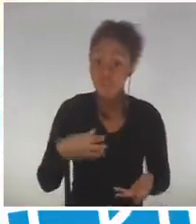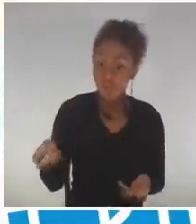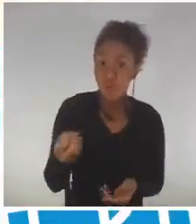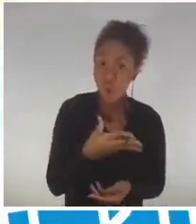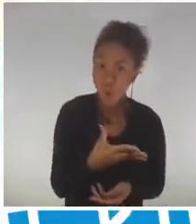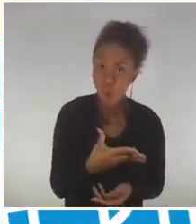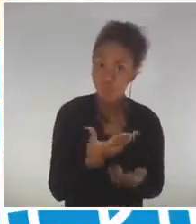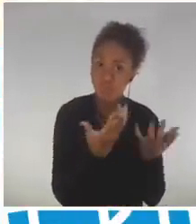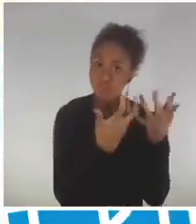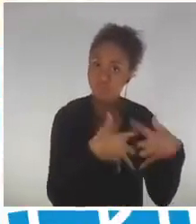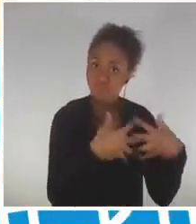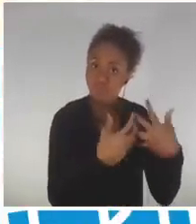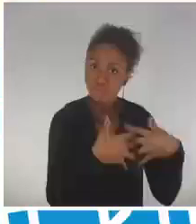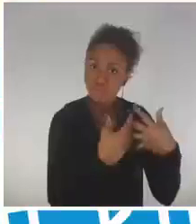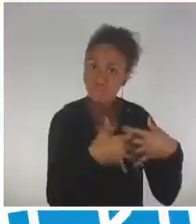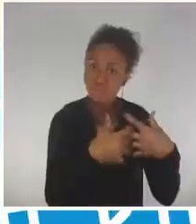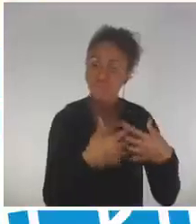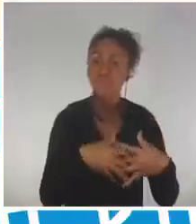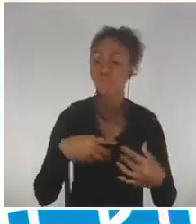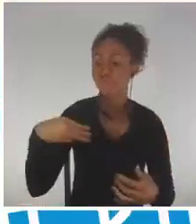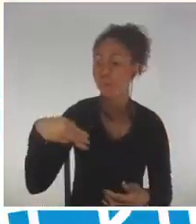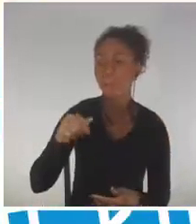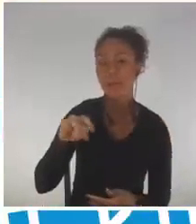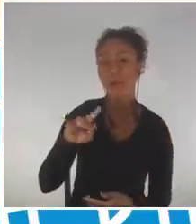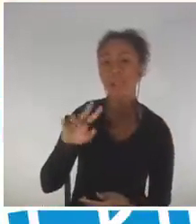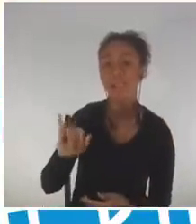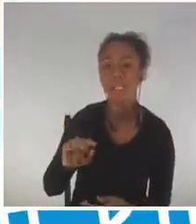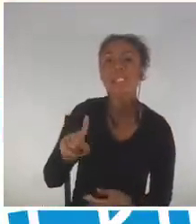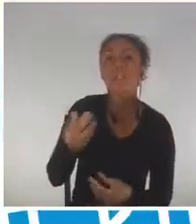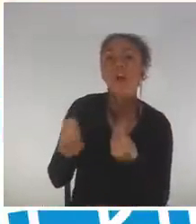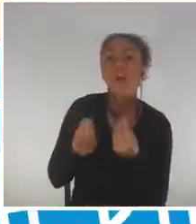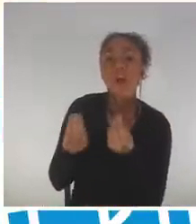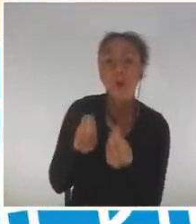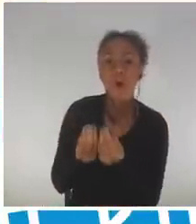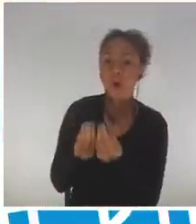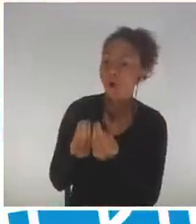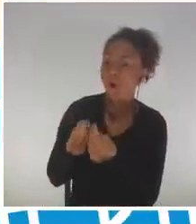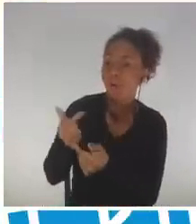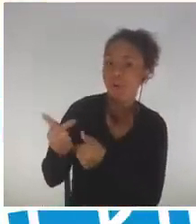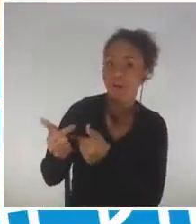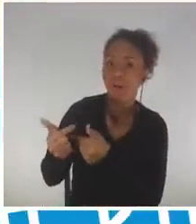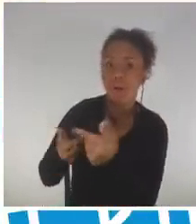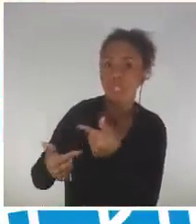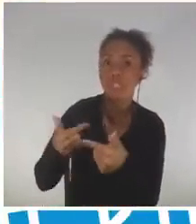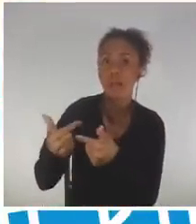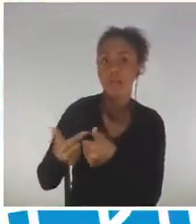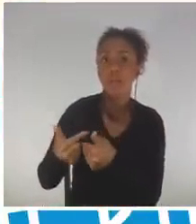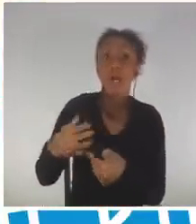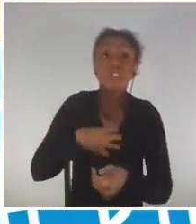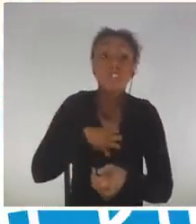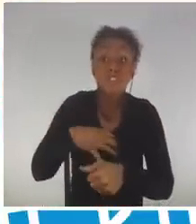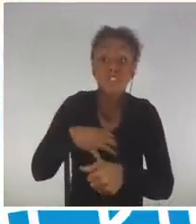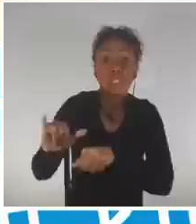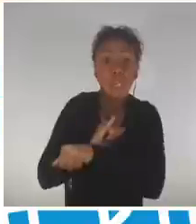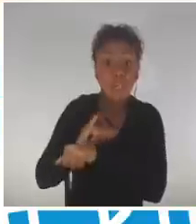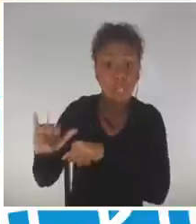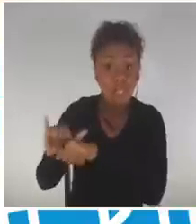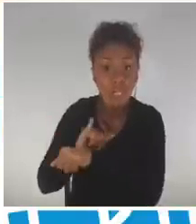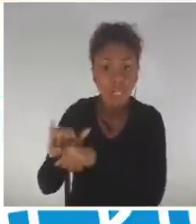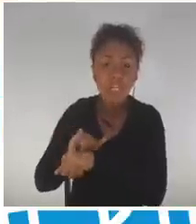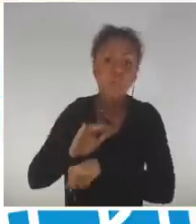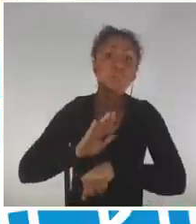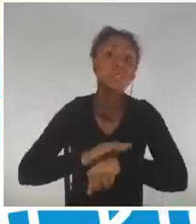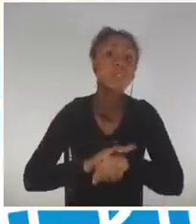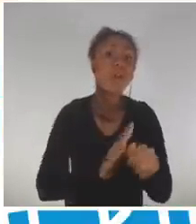novas matrizes, como isso será feito, como será feito, né? E quanto tempo isso